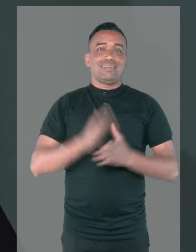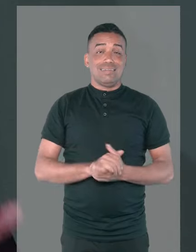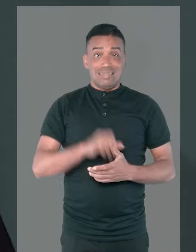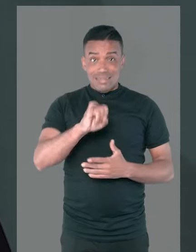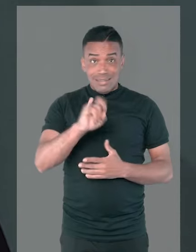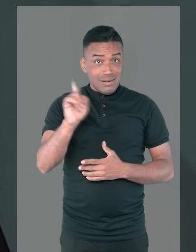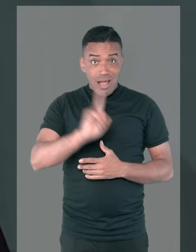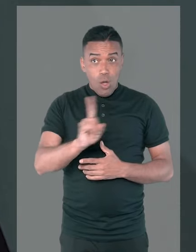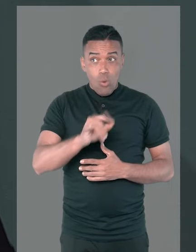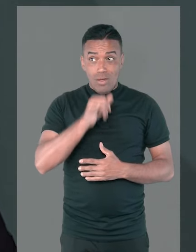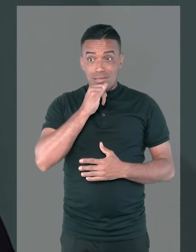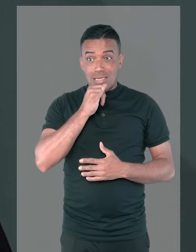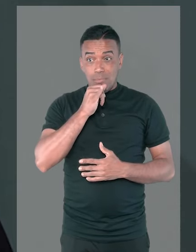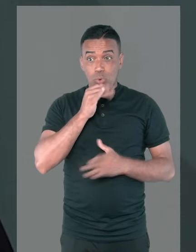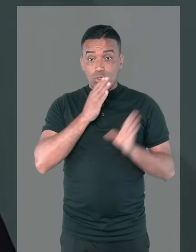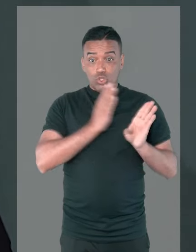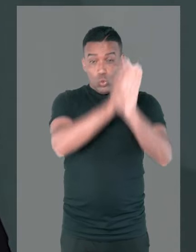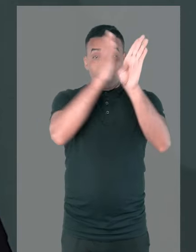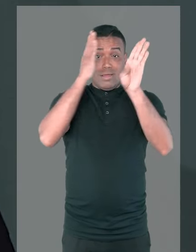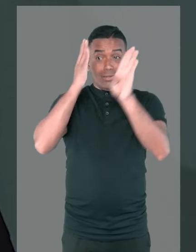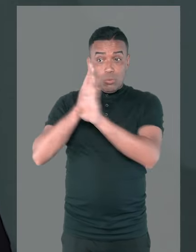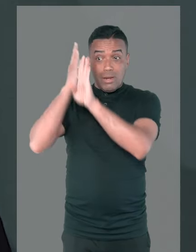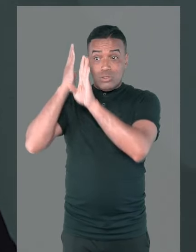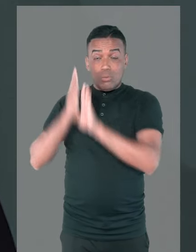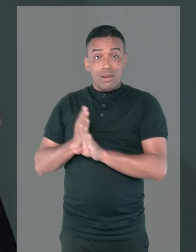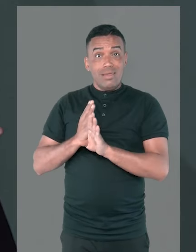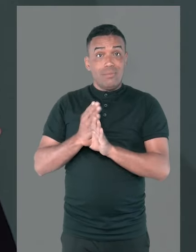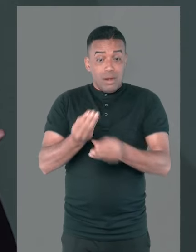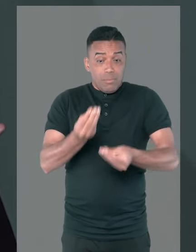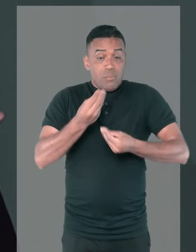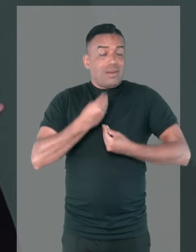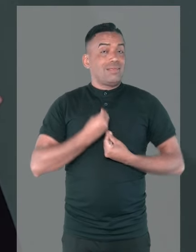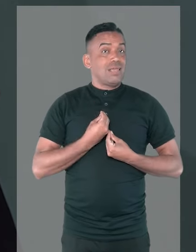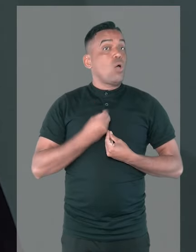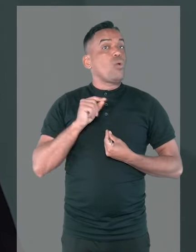se a gente não descobrisse aquilo que o livro tem a nos oferecer,